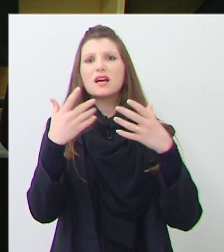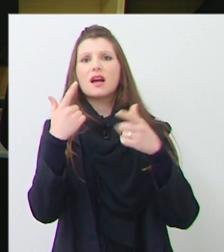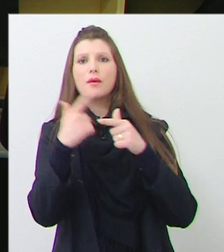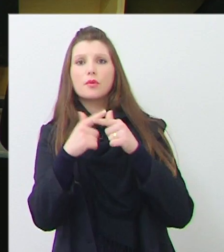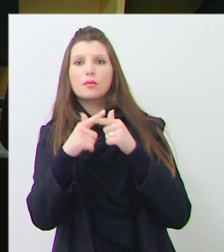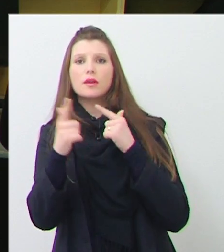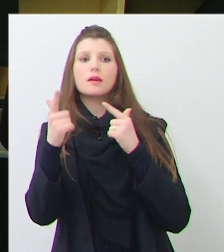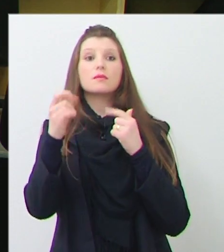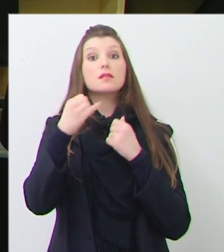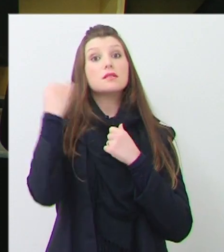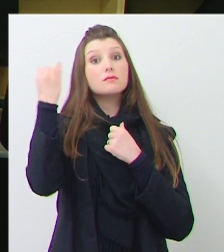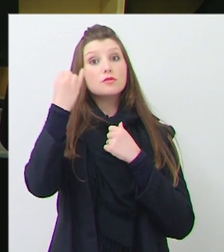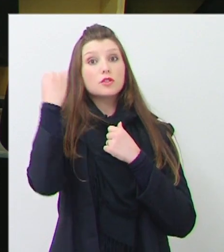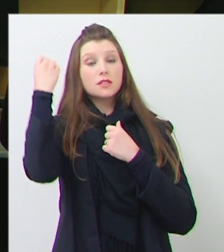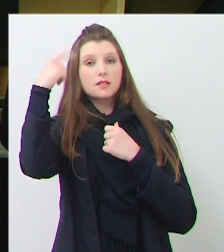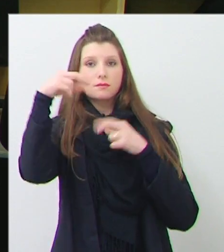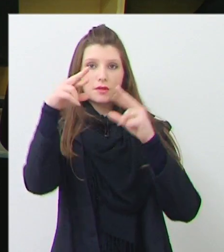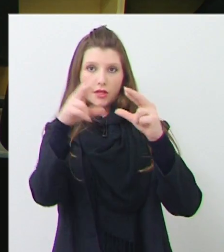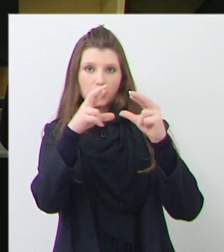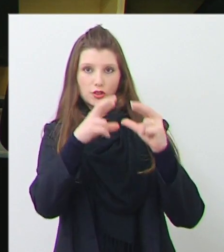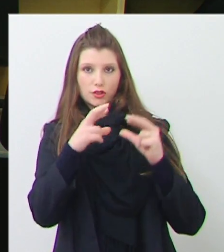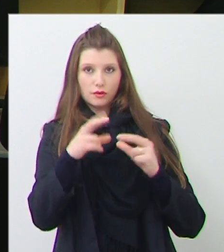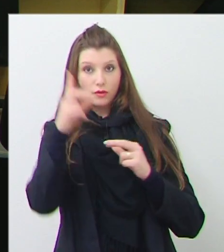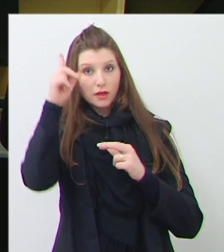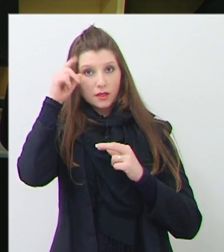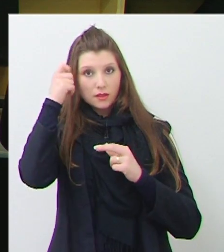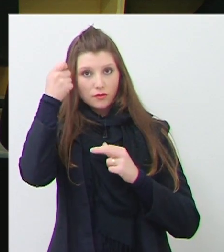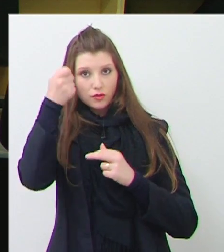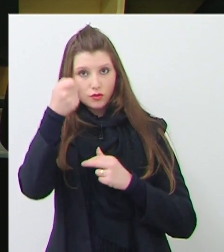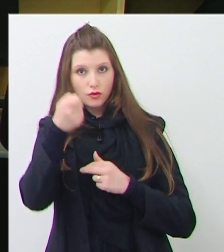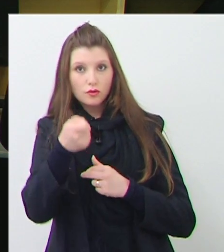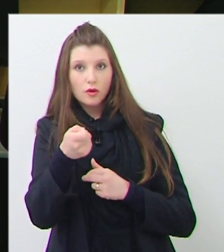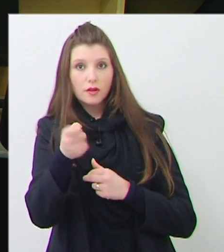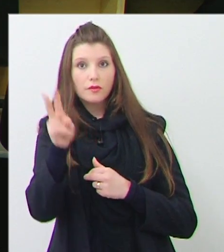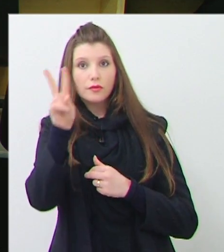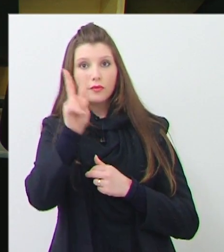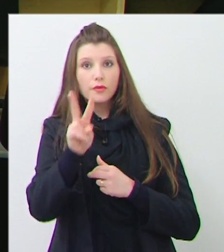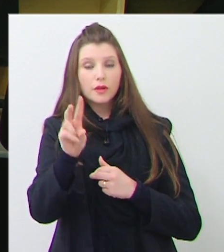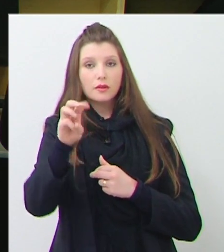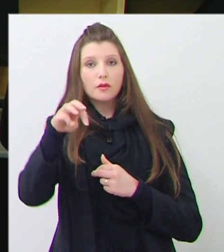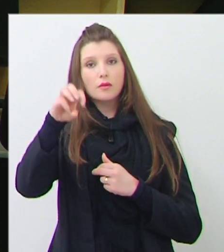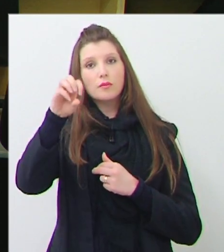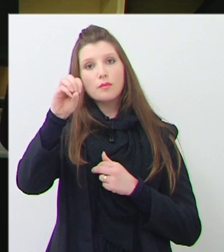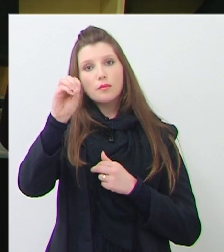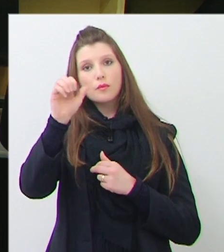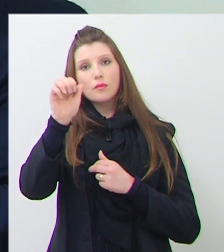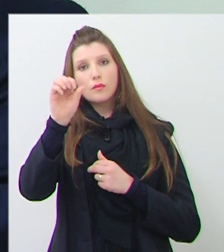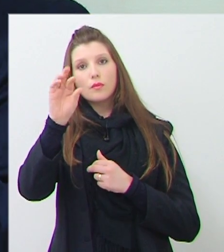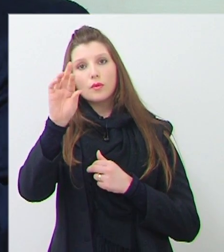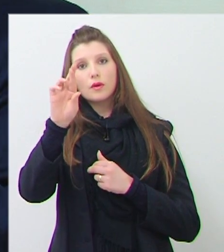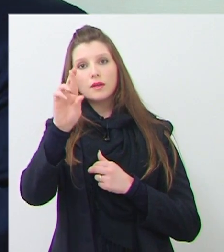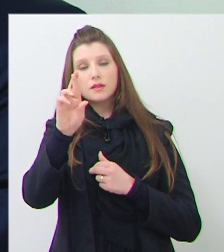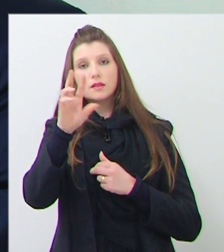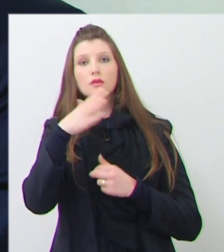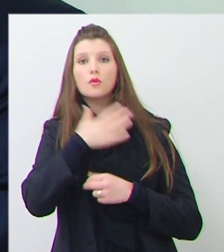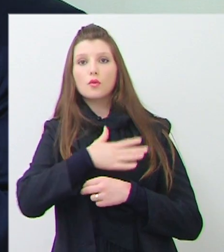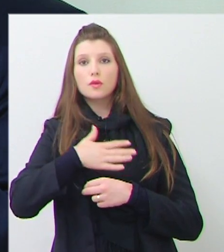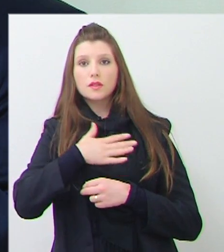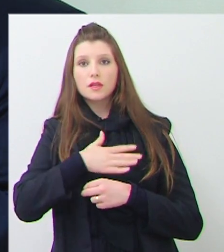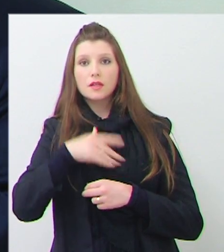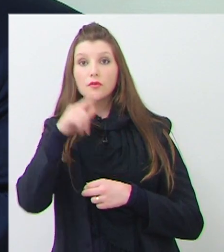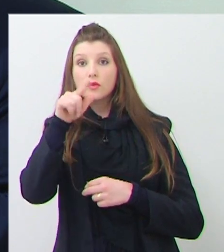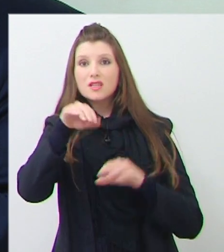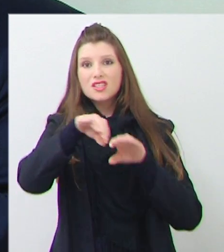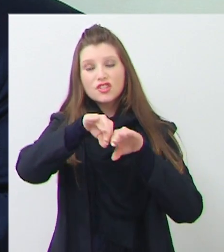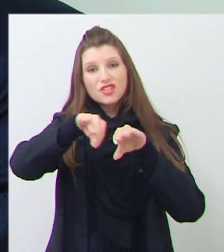a região. Questão de ordem cedida ao vereador Modicir da Jori. Senhor presidente, eu gostaria que o senhor retirasse